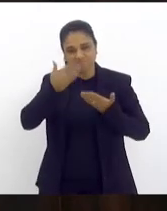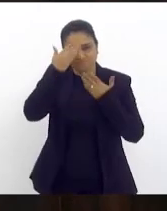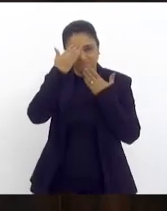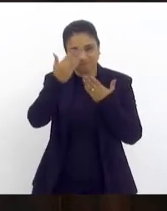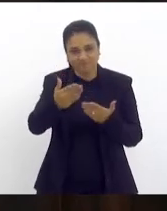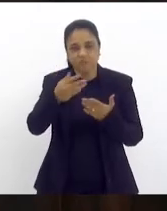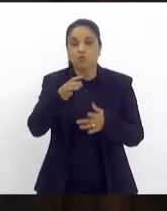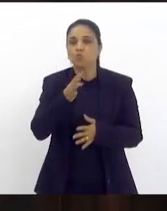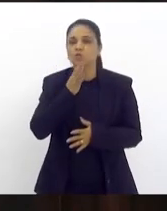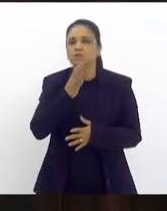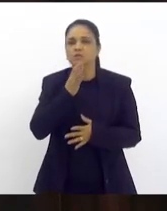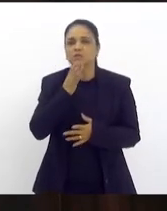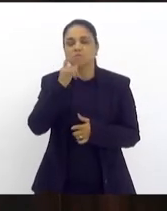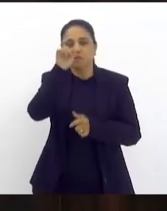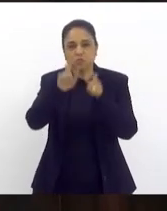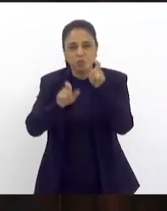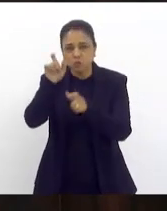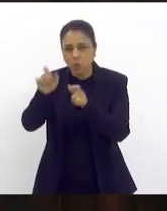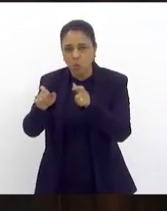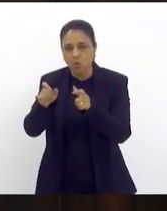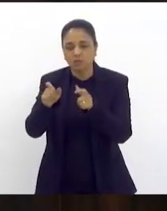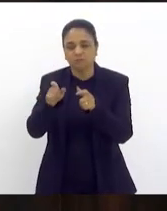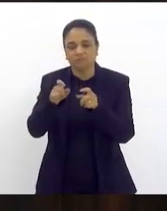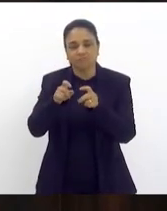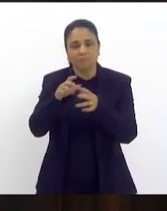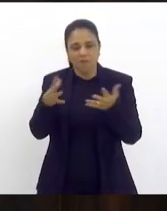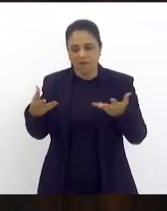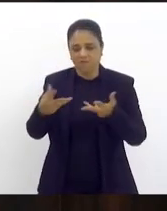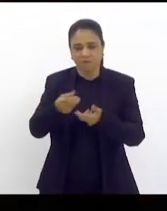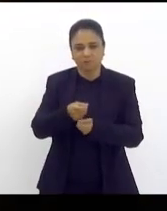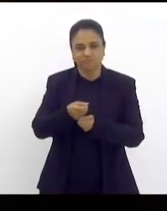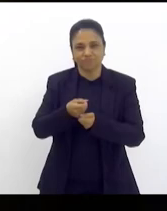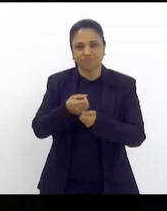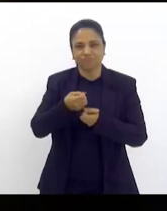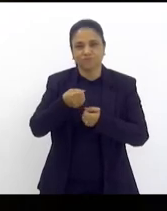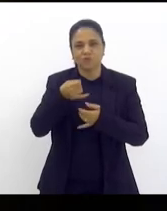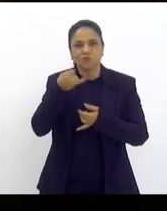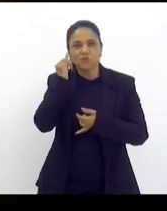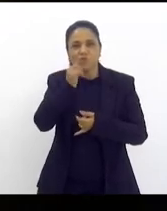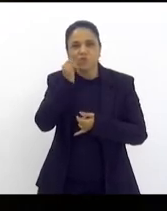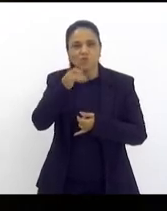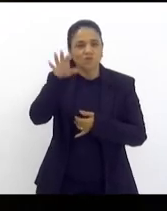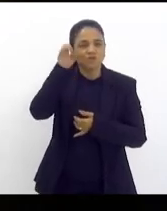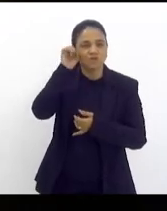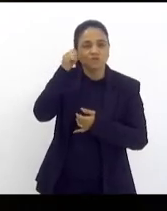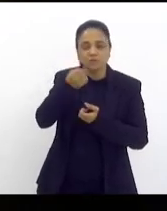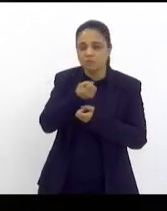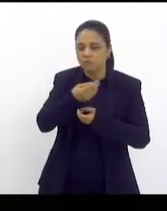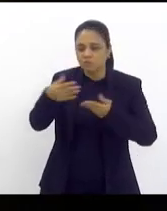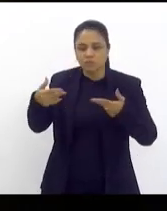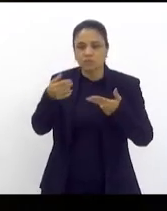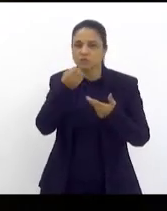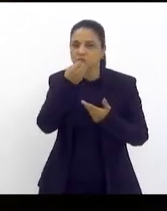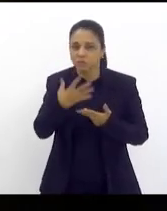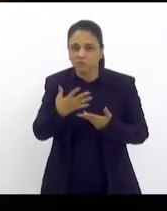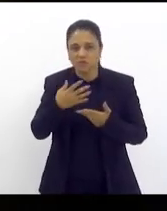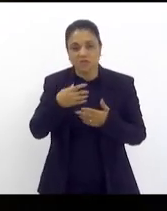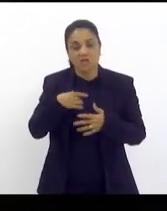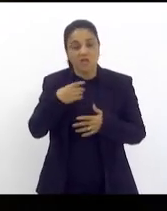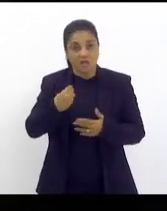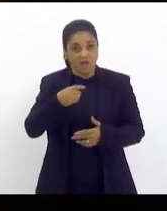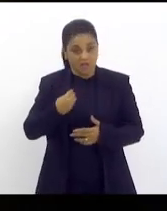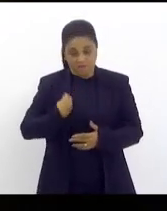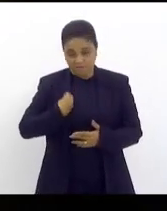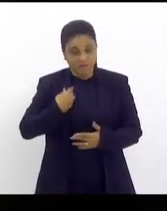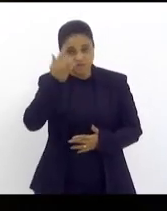tão maravilhosas e ouvir tantas coisas boas como eu vi aqui hoje. Que vocês guardem no coração de vocês. A vida não é fácil. O